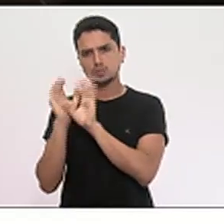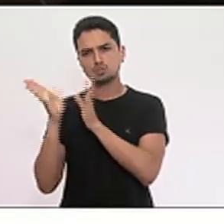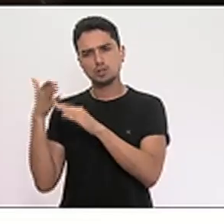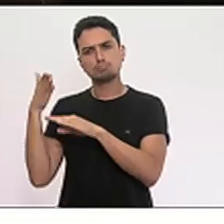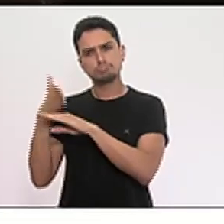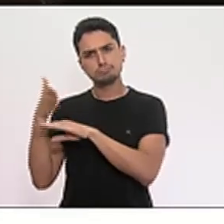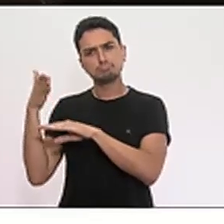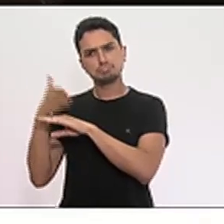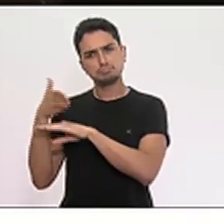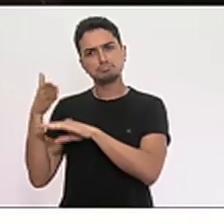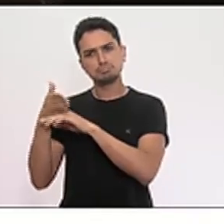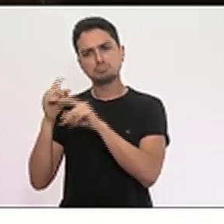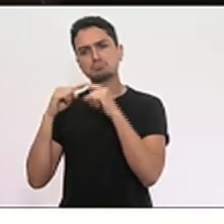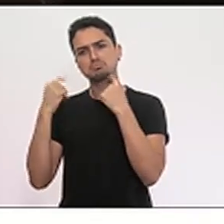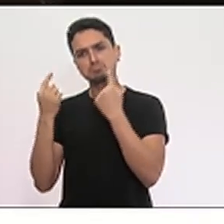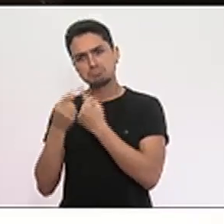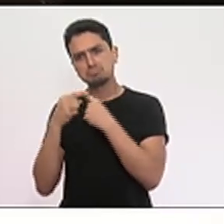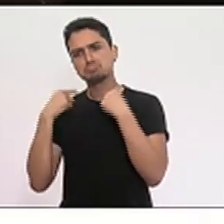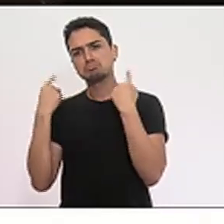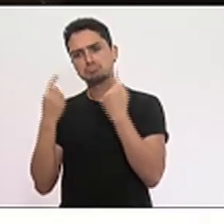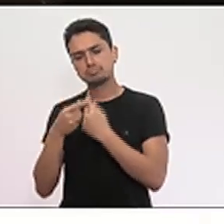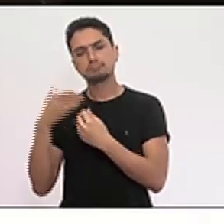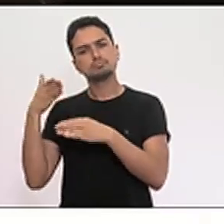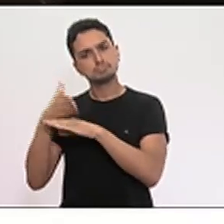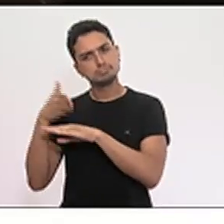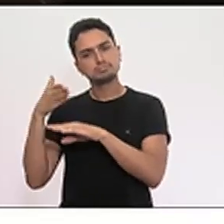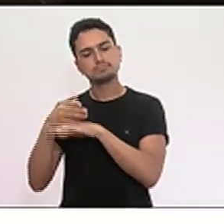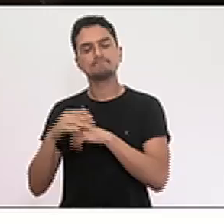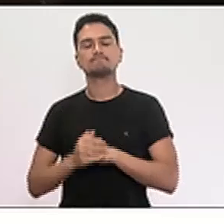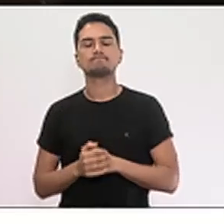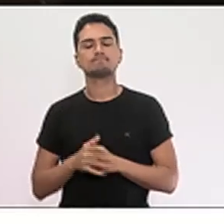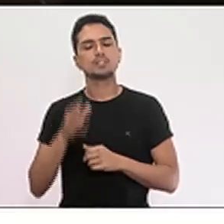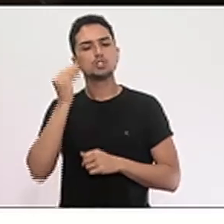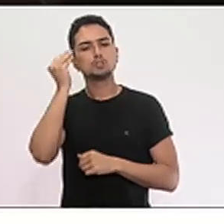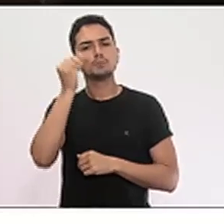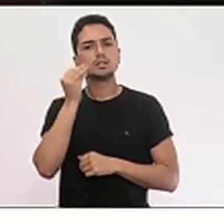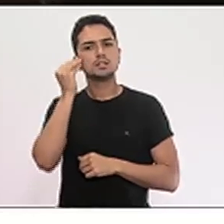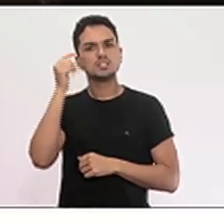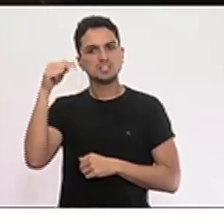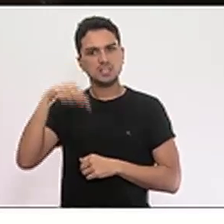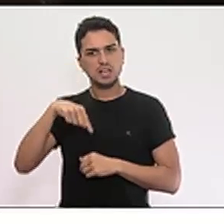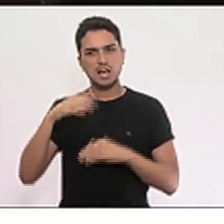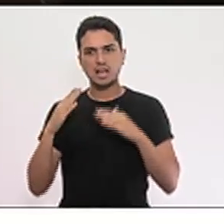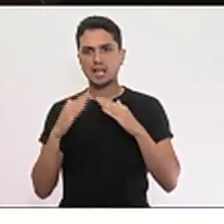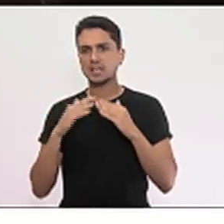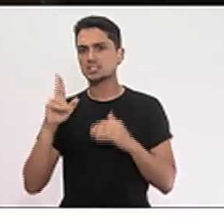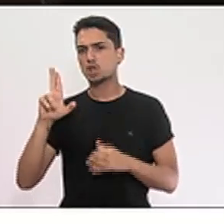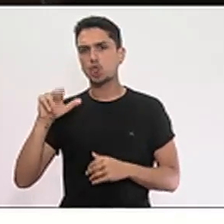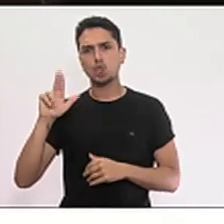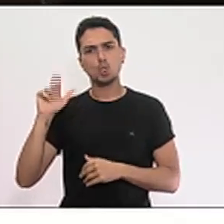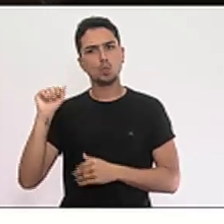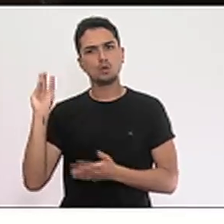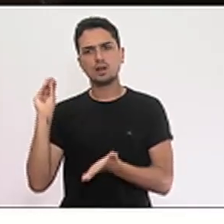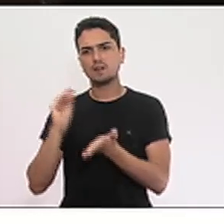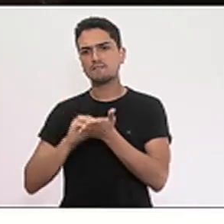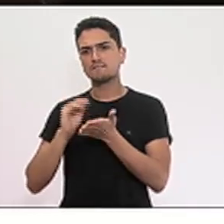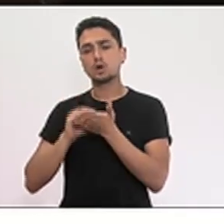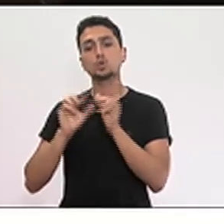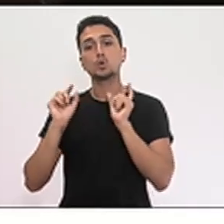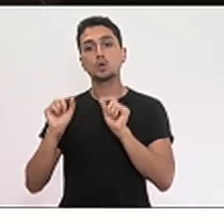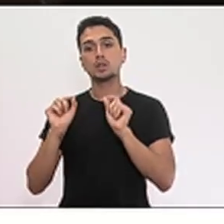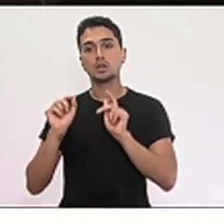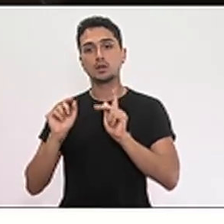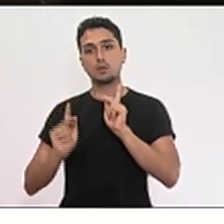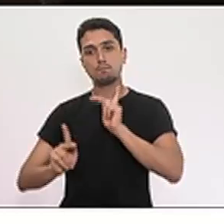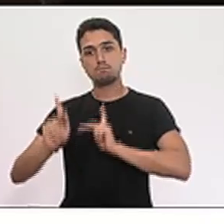Aqui eu vi o seguinte: esta casa nunca faltou à população brasileira. Eu poderia dizer,